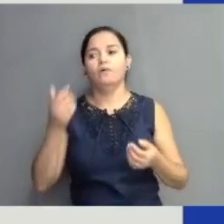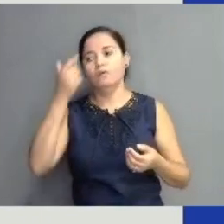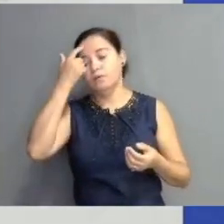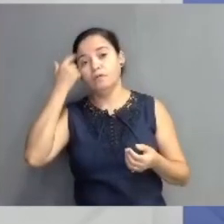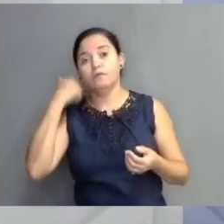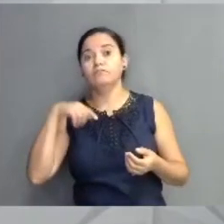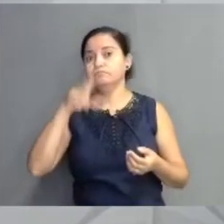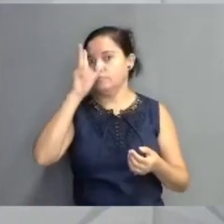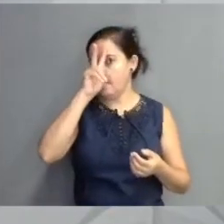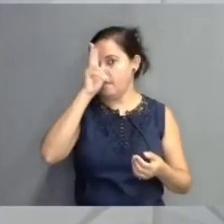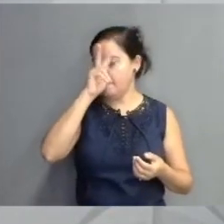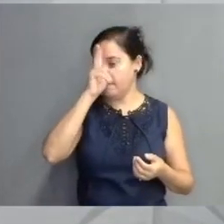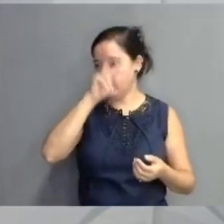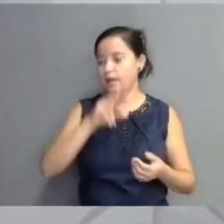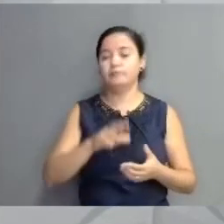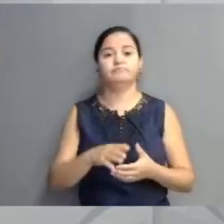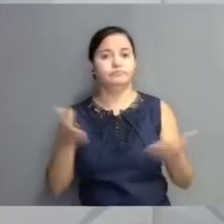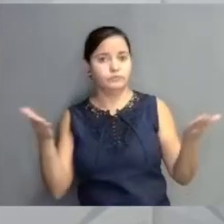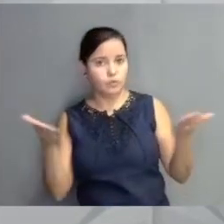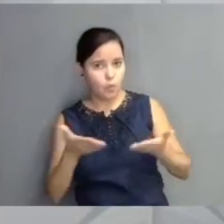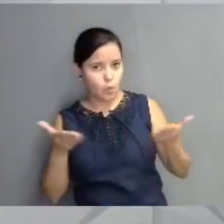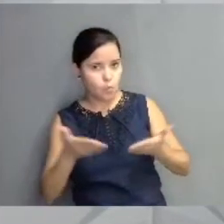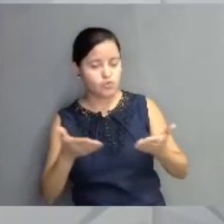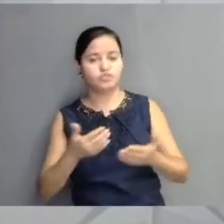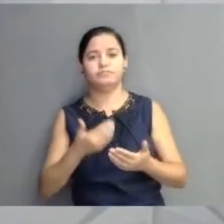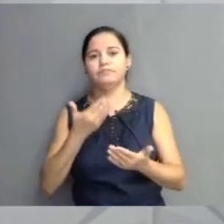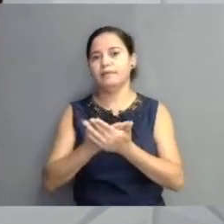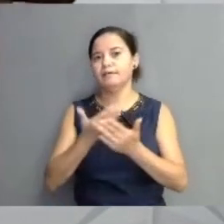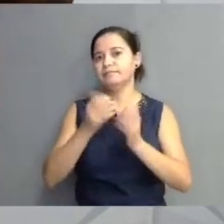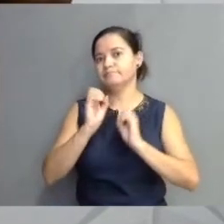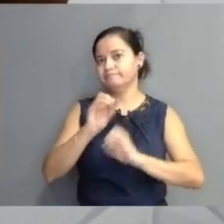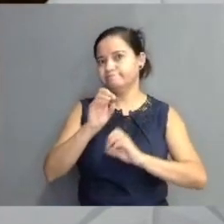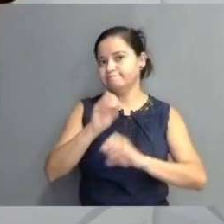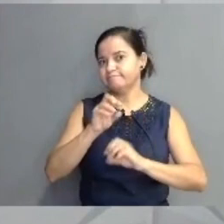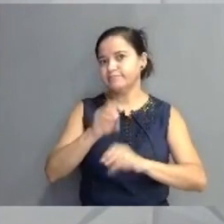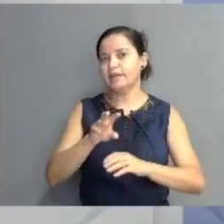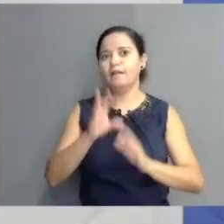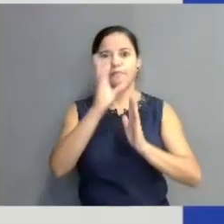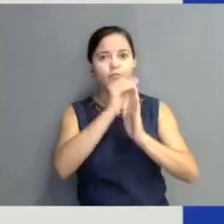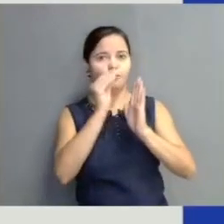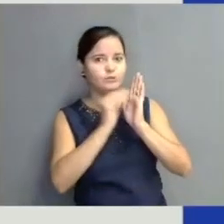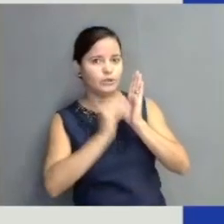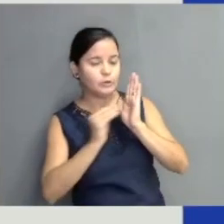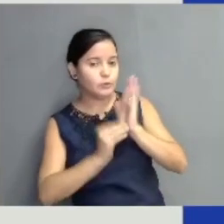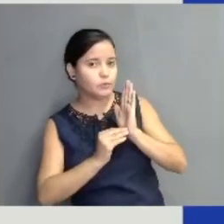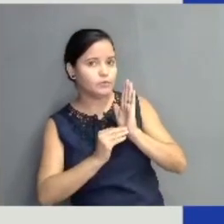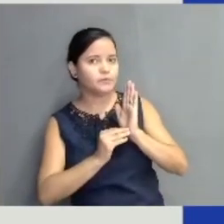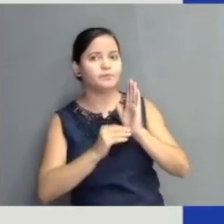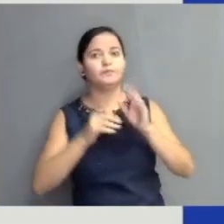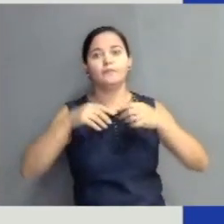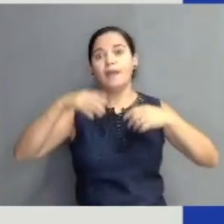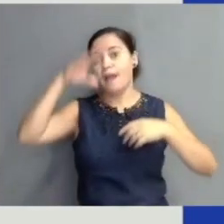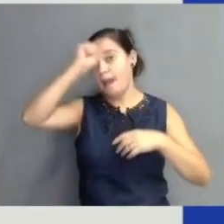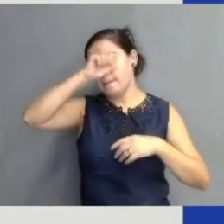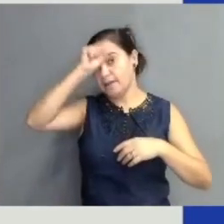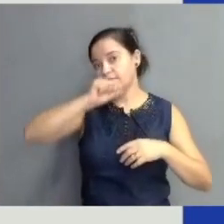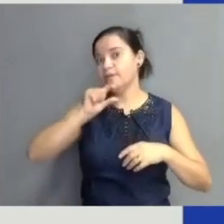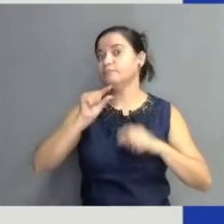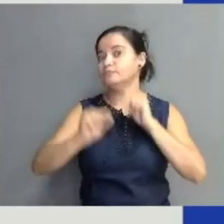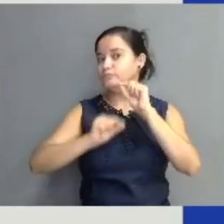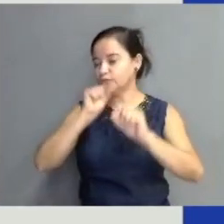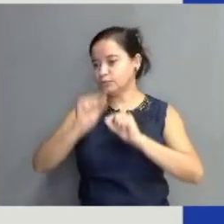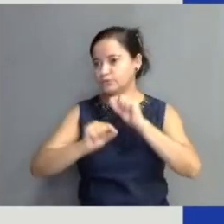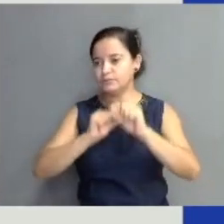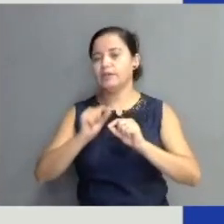gente revisar o que a gente aprendeu, né, na nossa aula de hoje, né? Então com esse conteúdo nós aprendemos que o trabalho infantil é uma prática